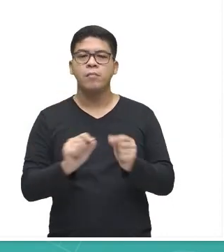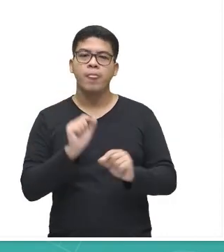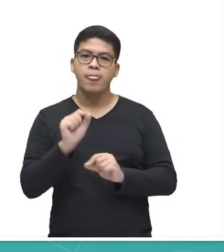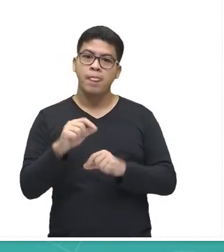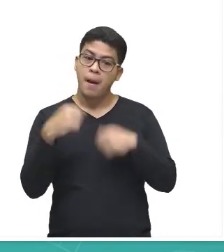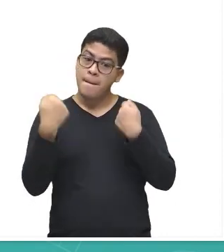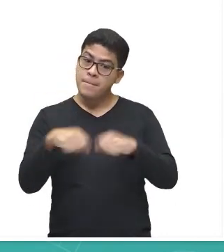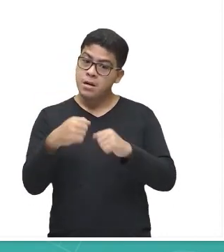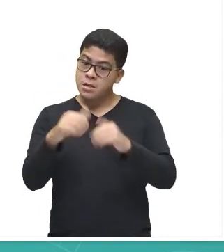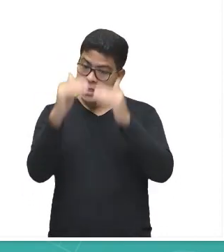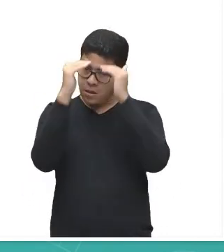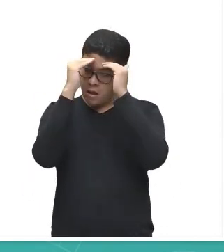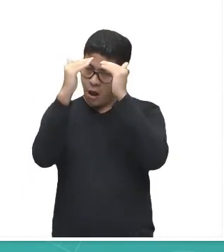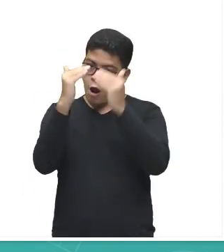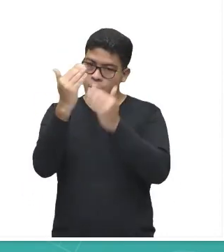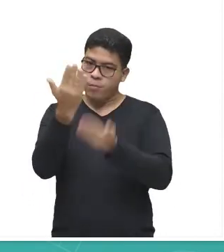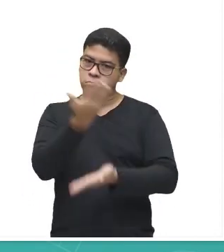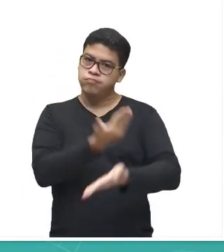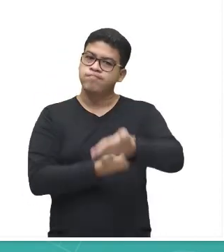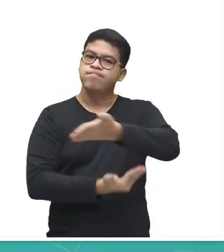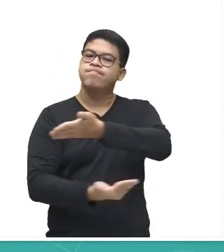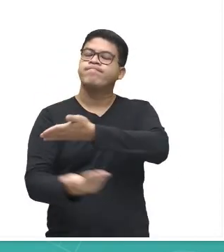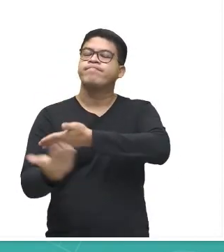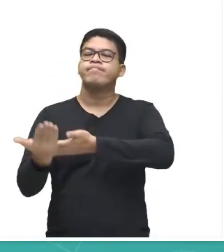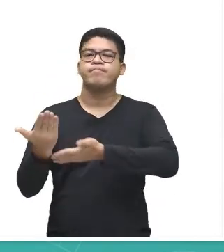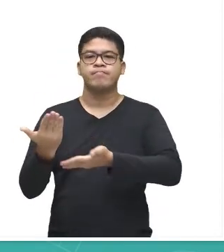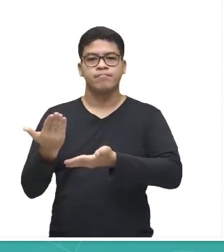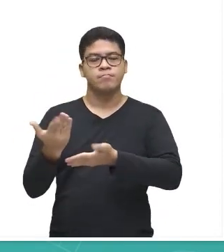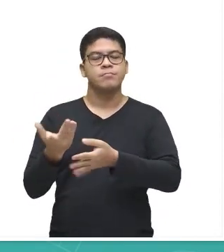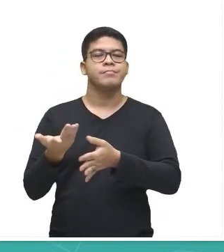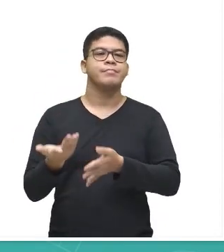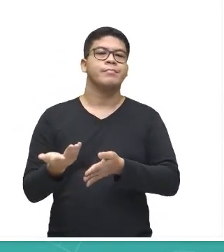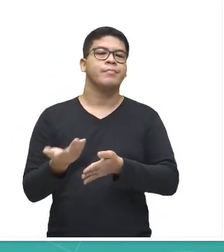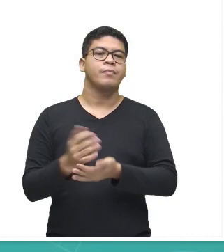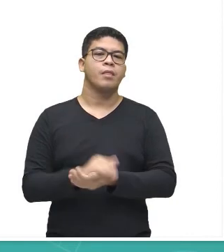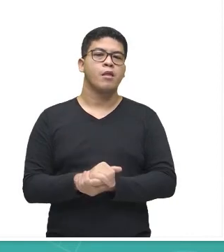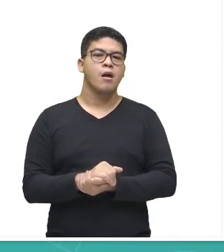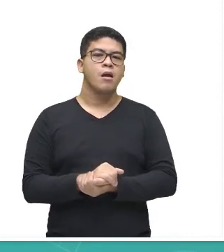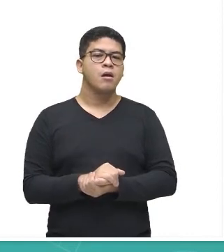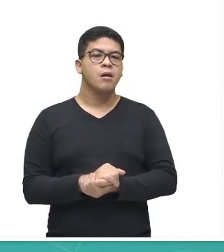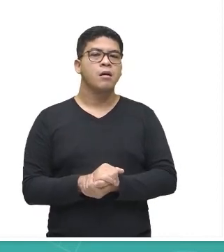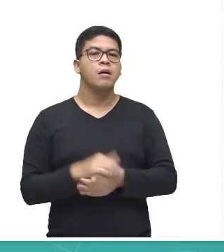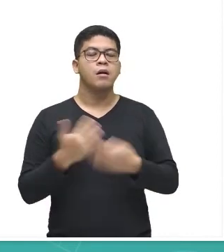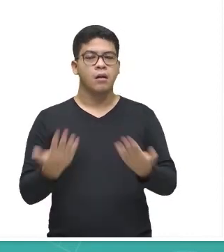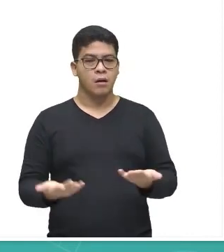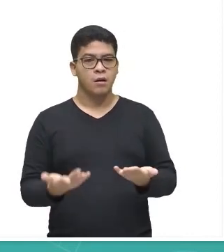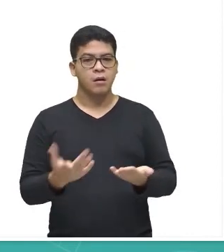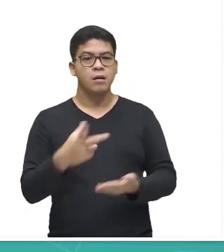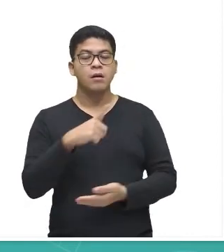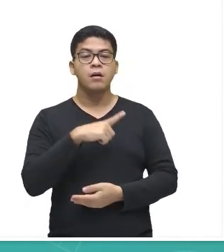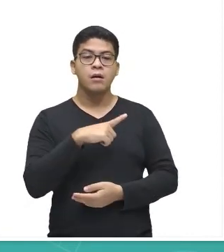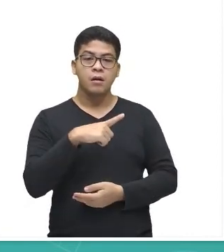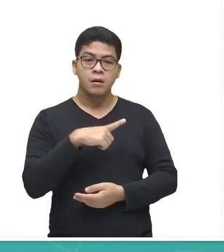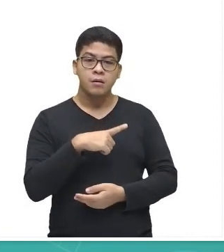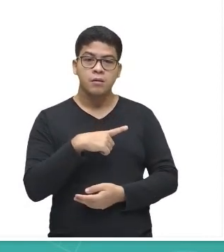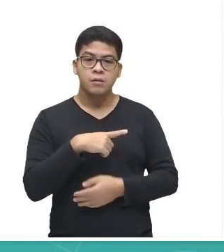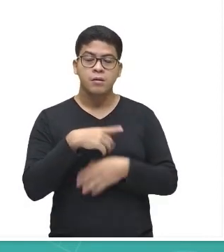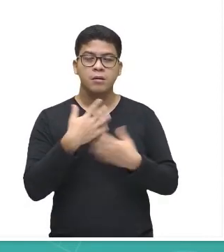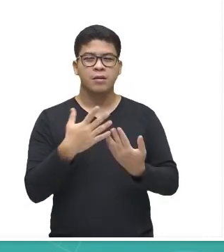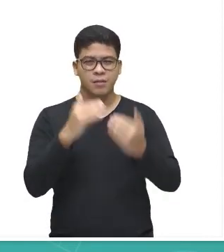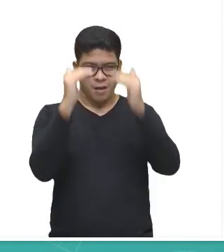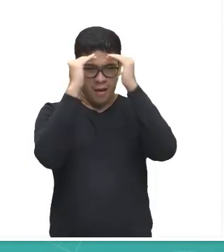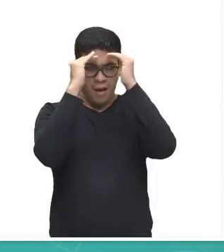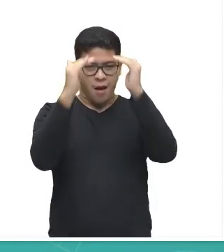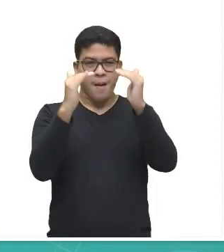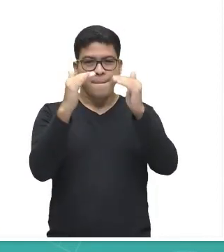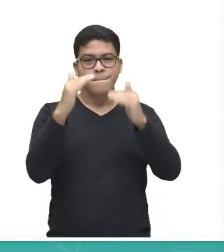ser entre todos, certo? Um relacionamento saudável, ele é baseado no respeito.